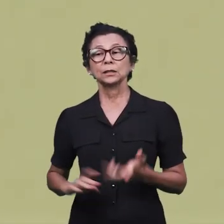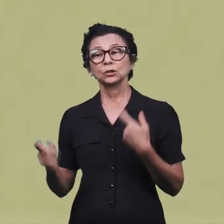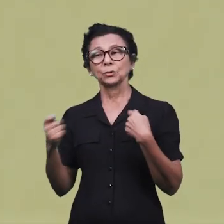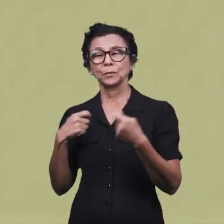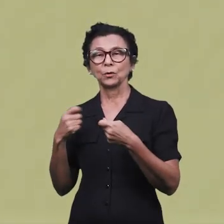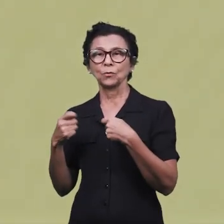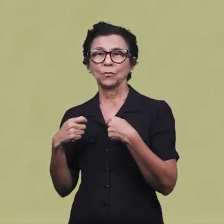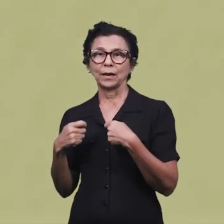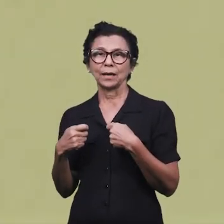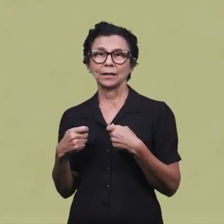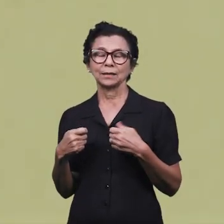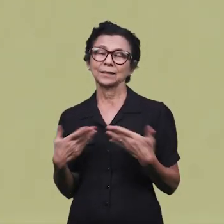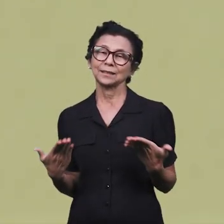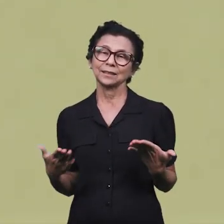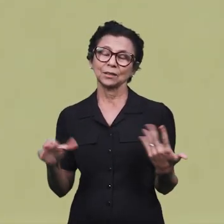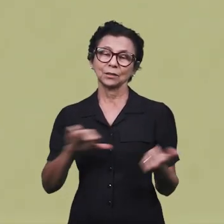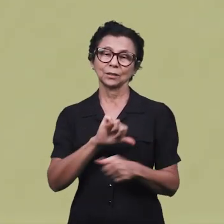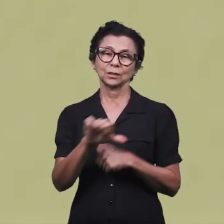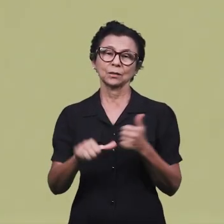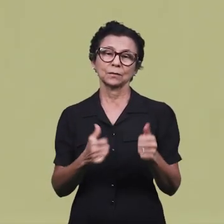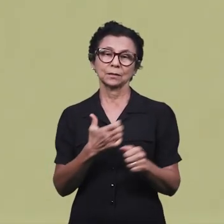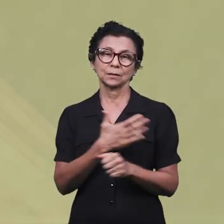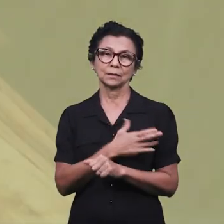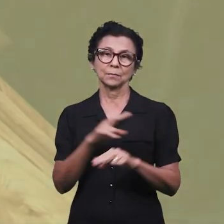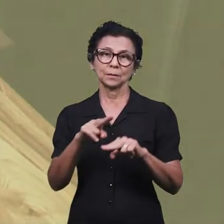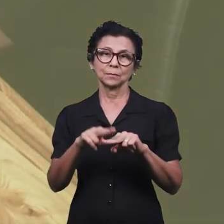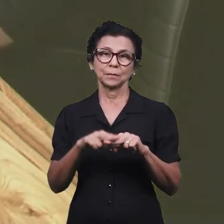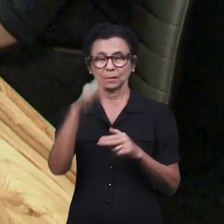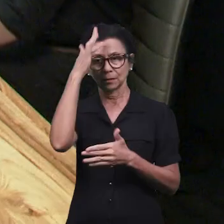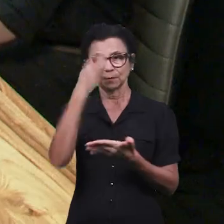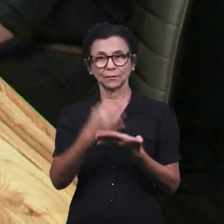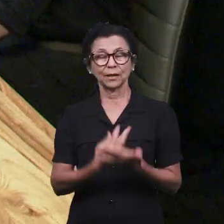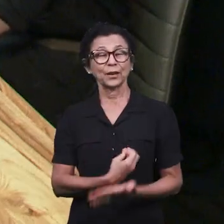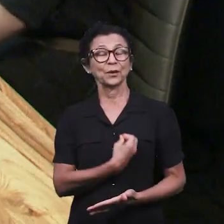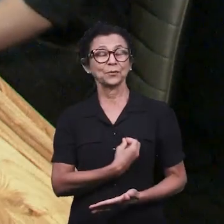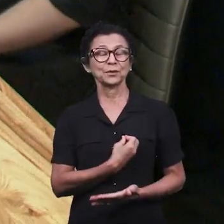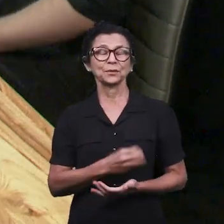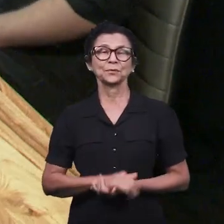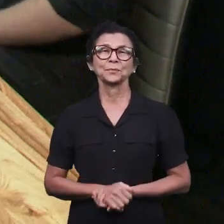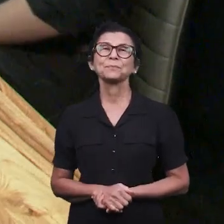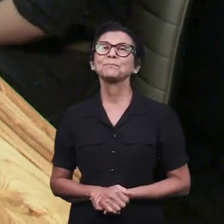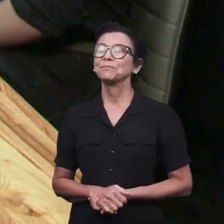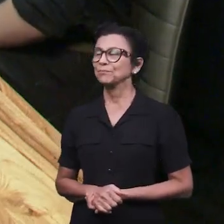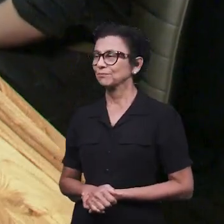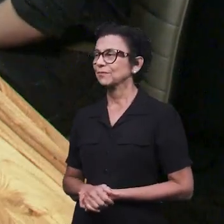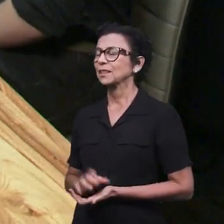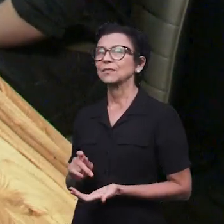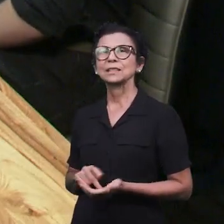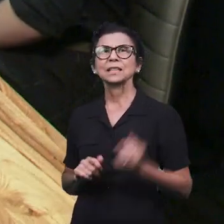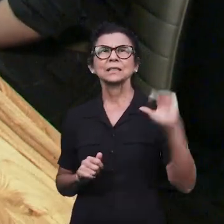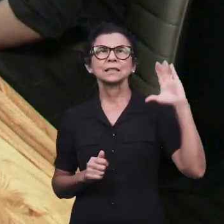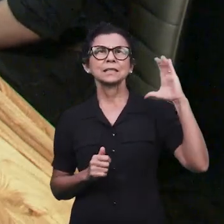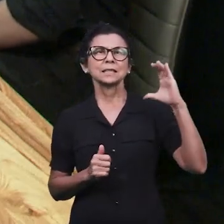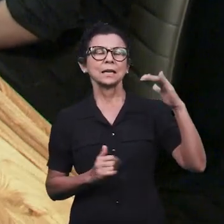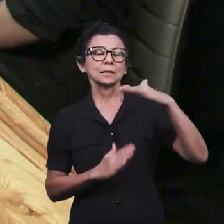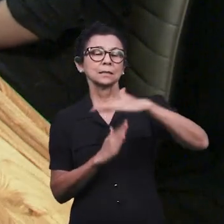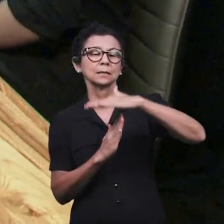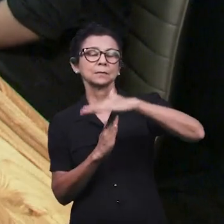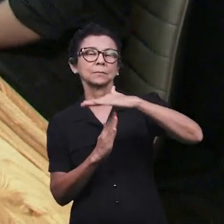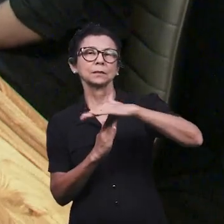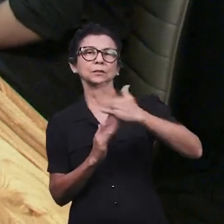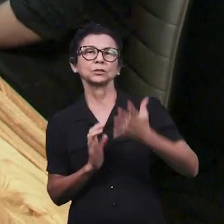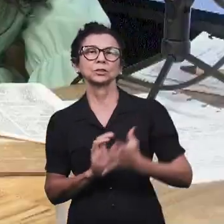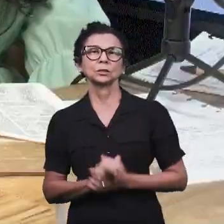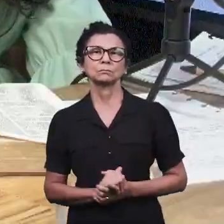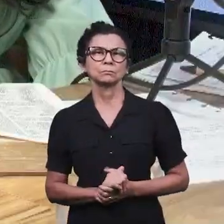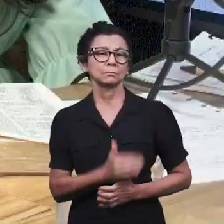a vida que agora vivo, eu a vivo pela fé. Isso é bem verdade, Adassa. Na ciência, nós encontramos diversas limitações.